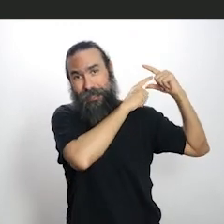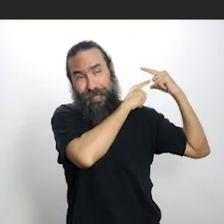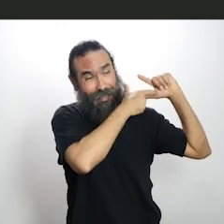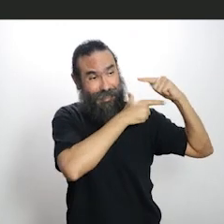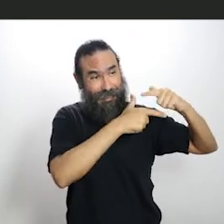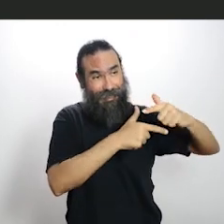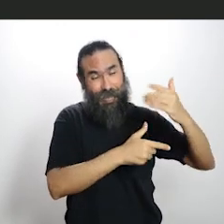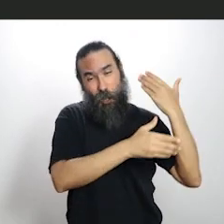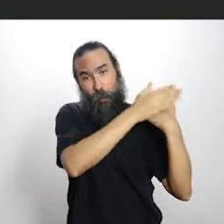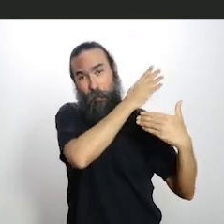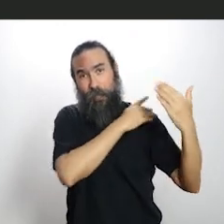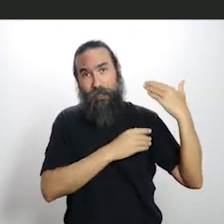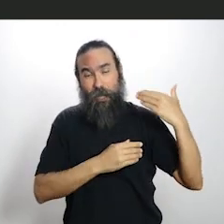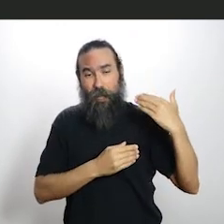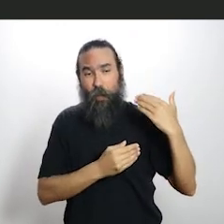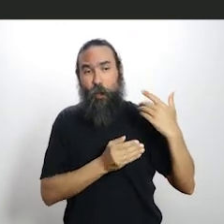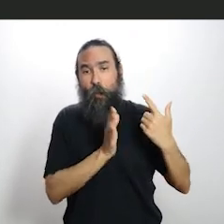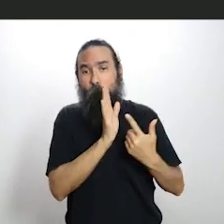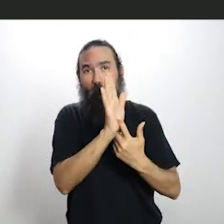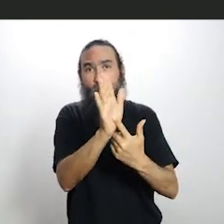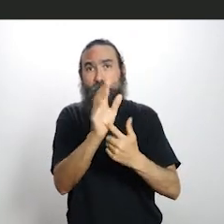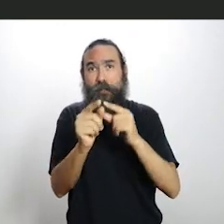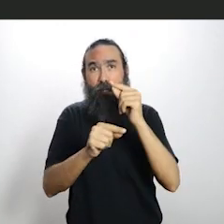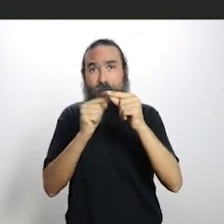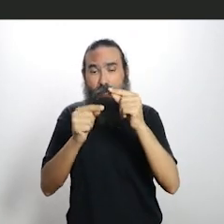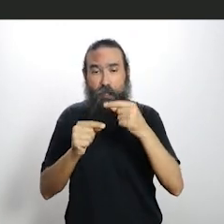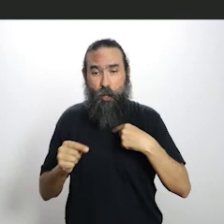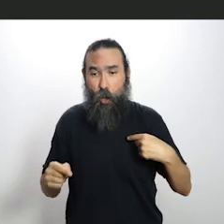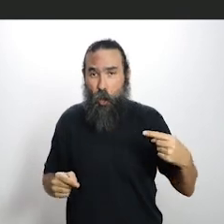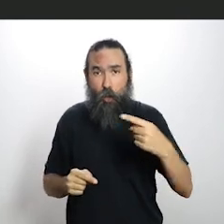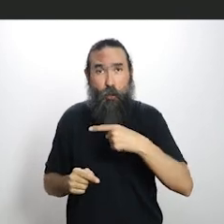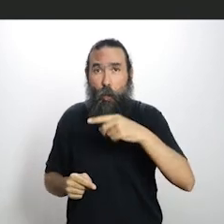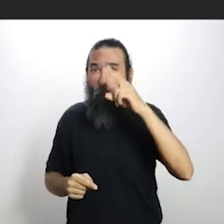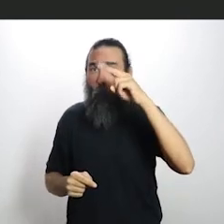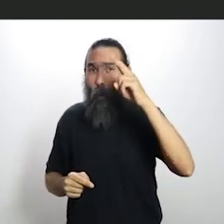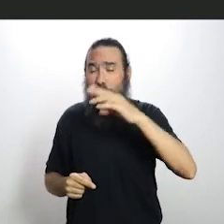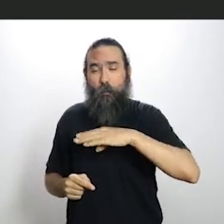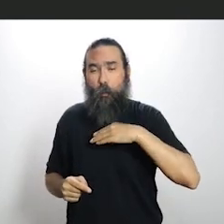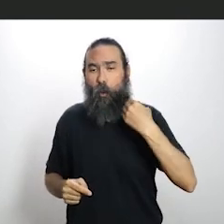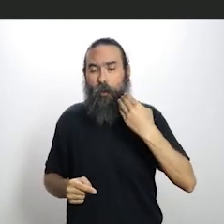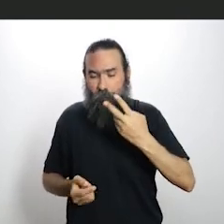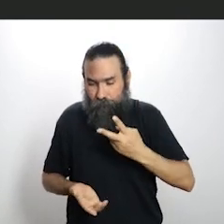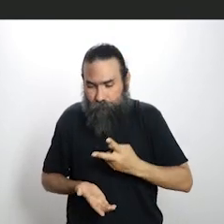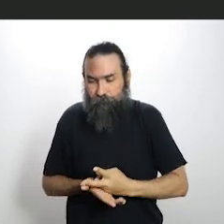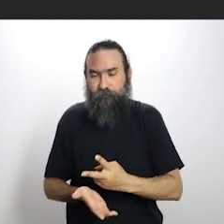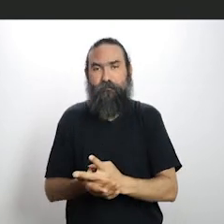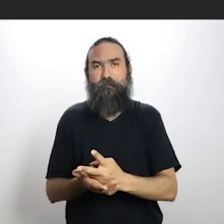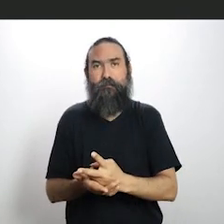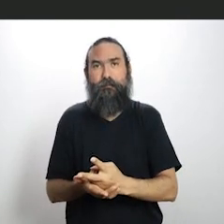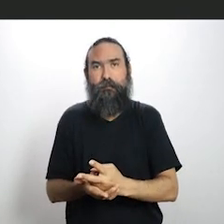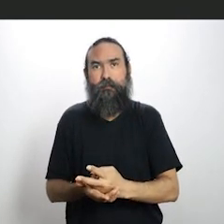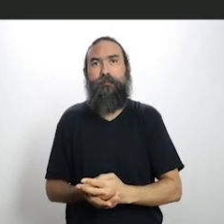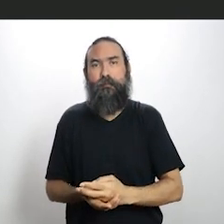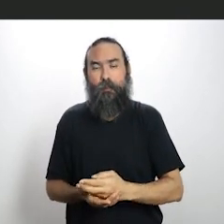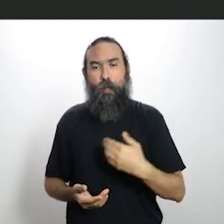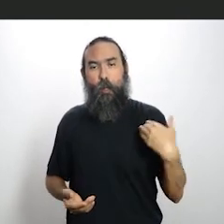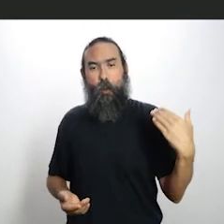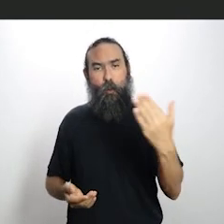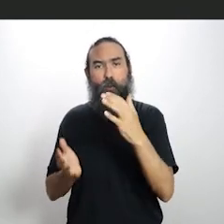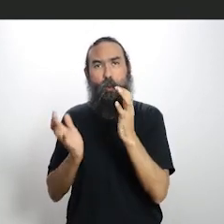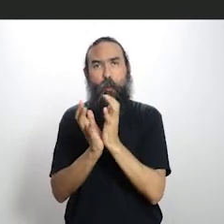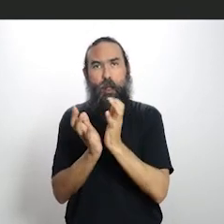povos tradicionais principalmente com os povos originais dessas terras indígenas sabe que aqui de alguma forma